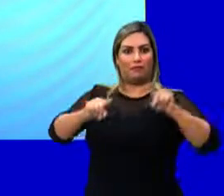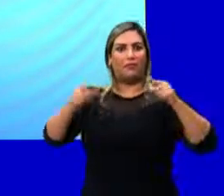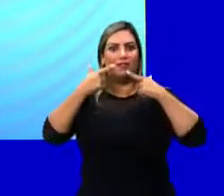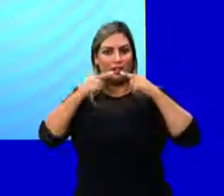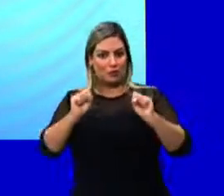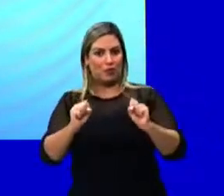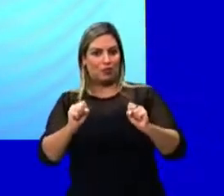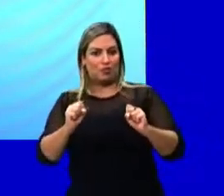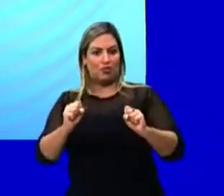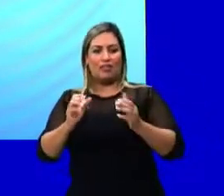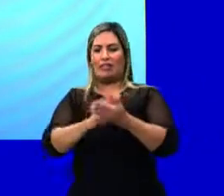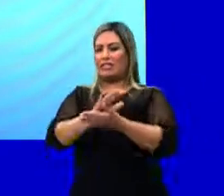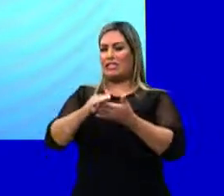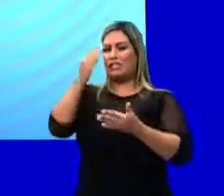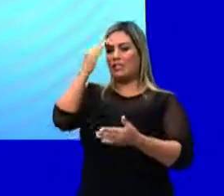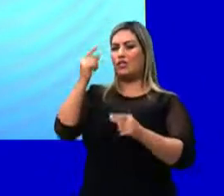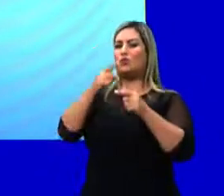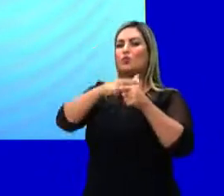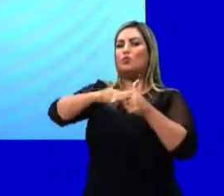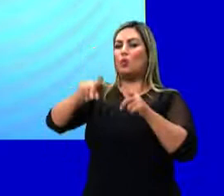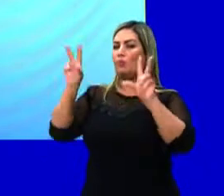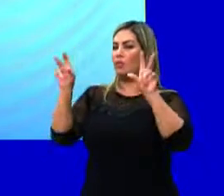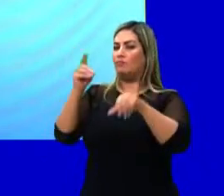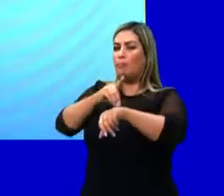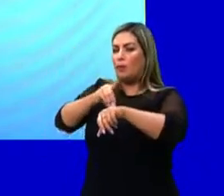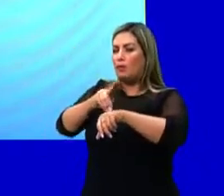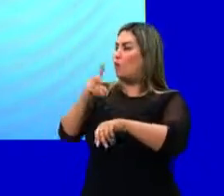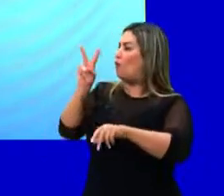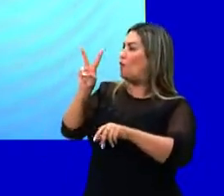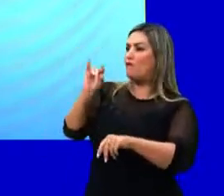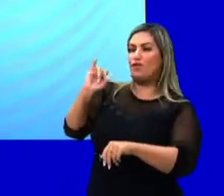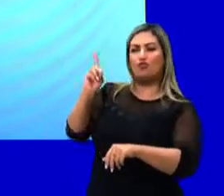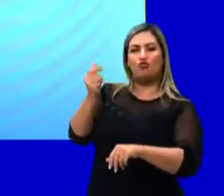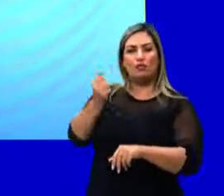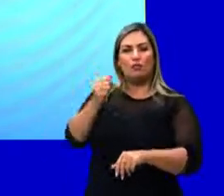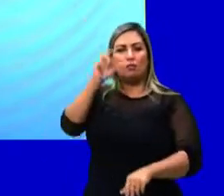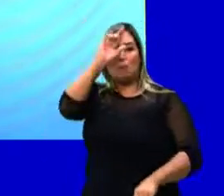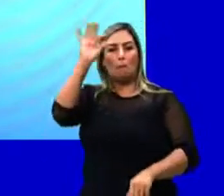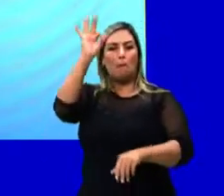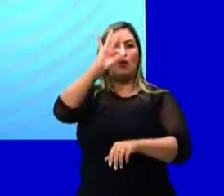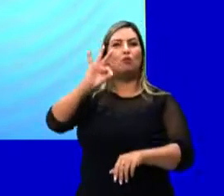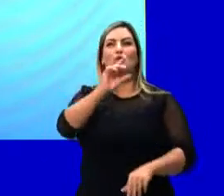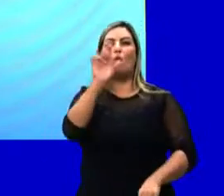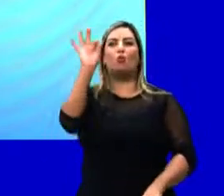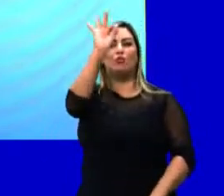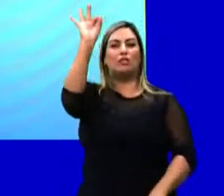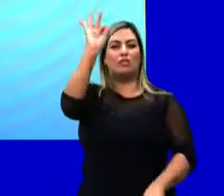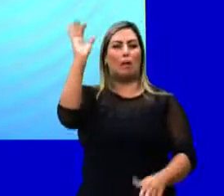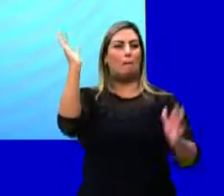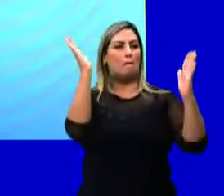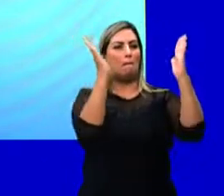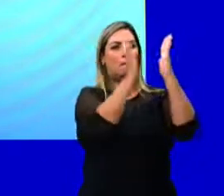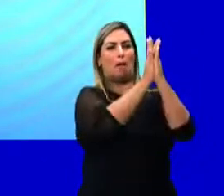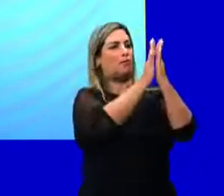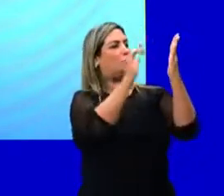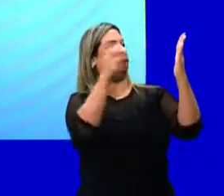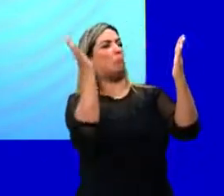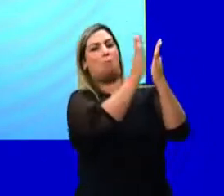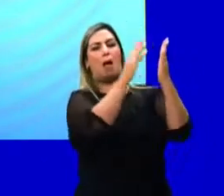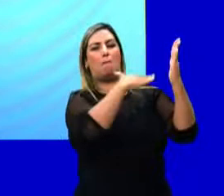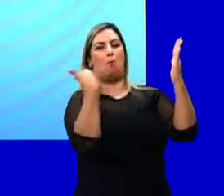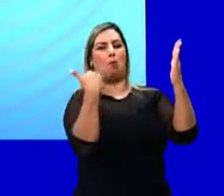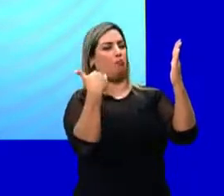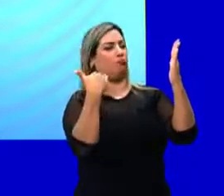variação linguística. Nada sei sobre a vidinha do pernilongo, que mata o indiferente na